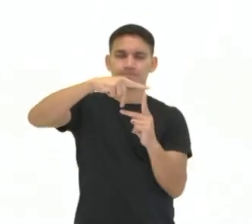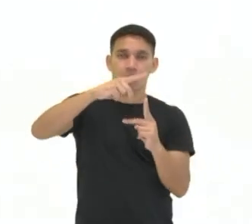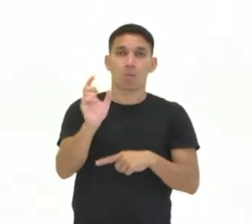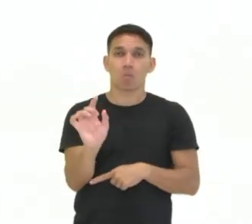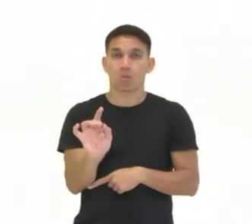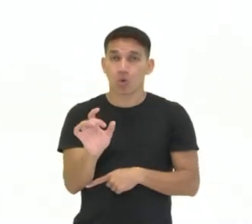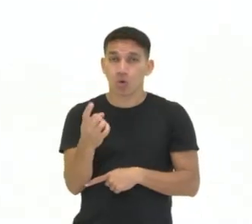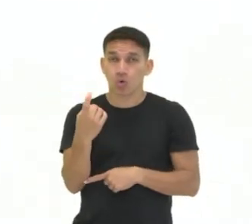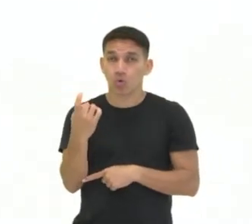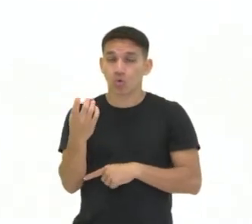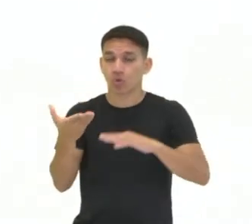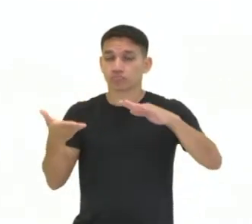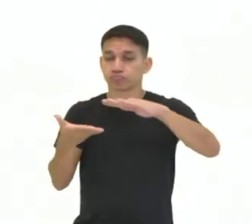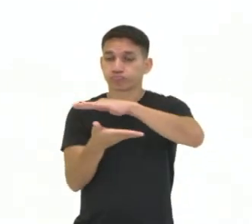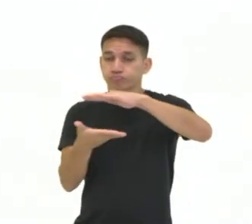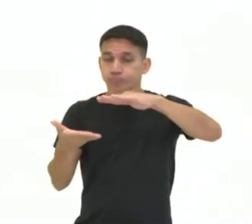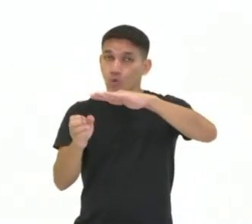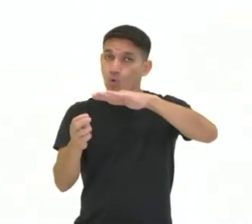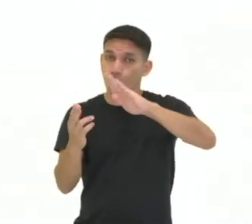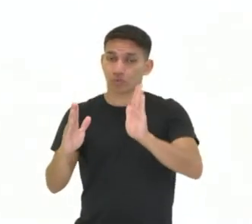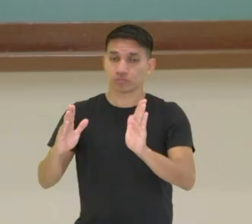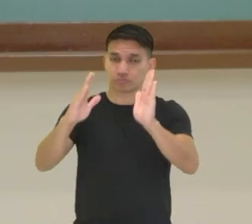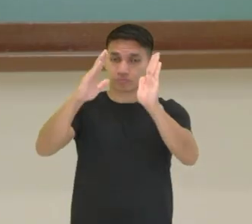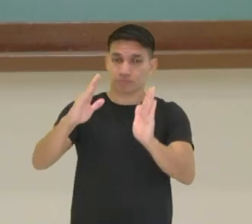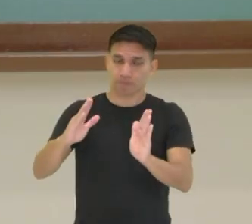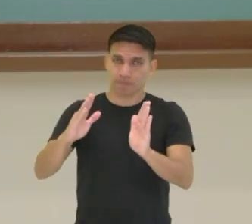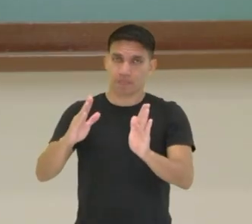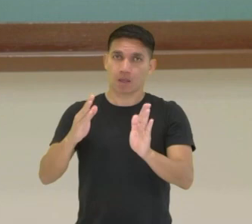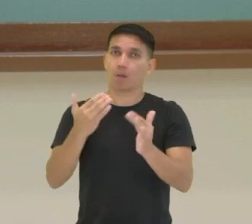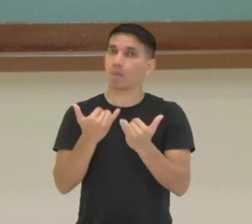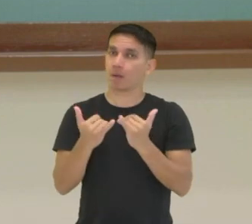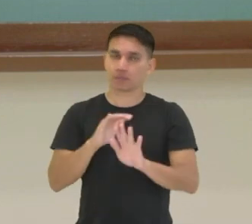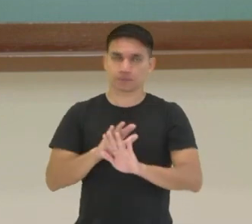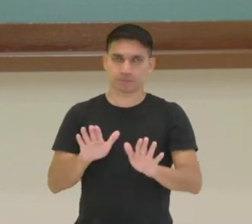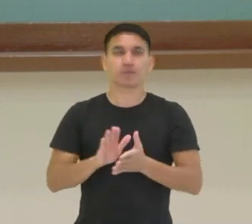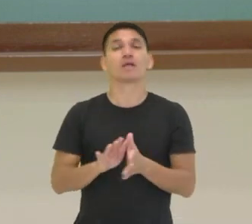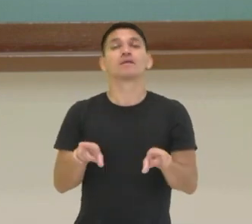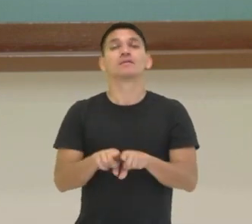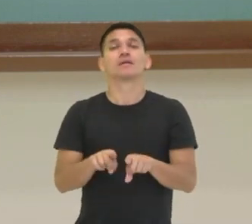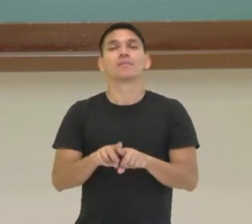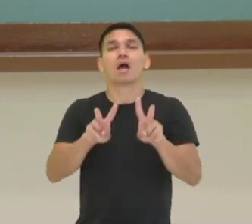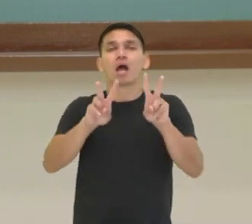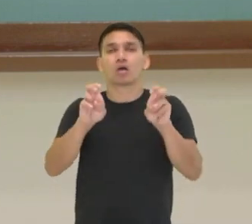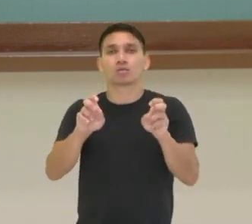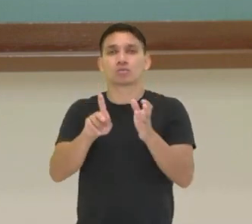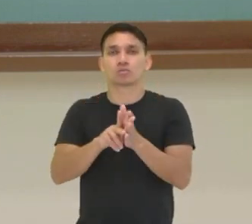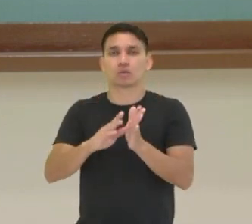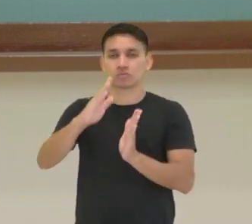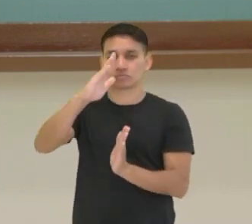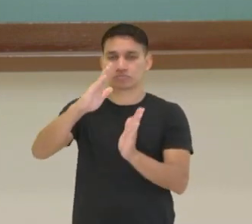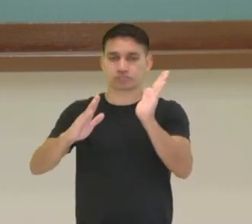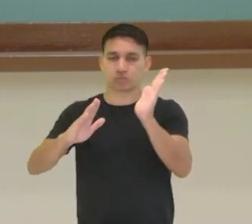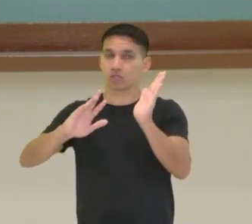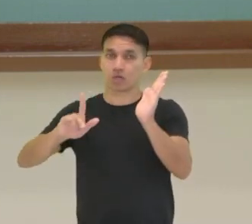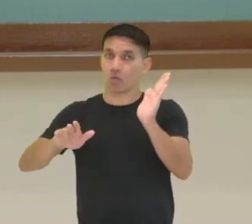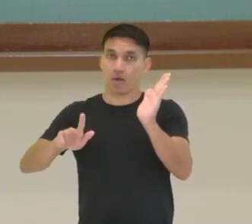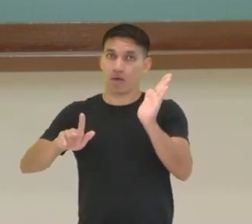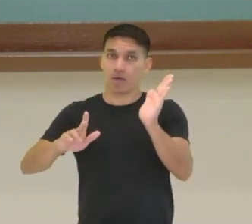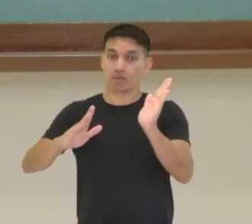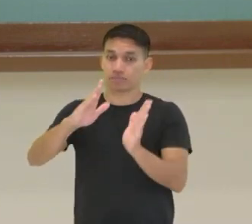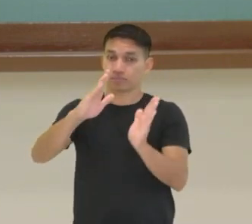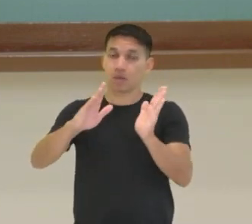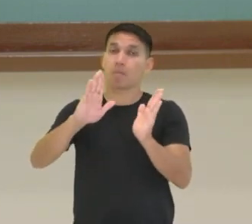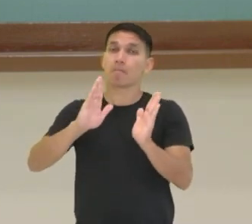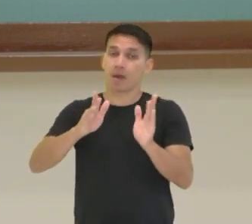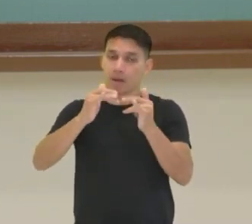nós vimos as propriedades do trapézio isósceles, que é aquele que tem dois lados não paralelos de mesma medida. O